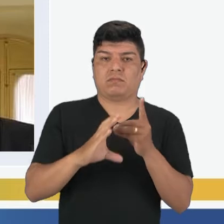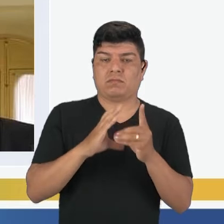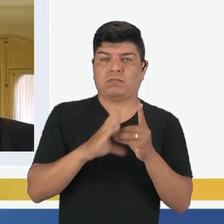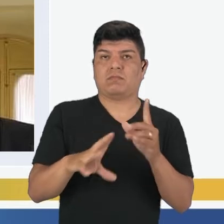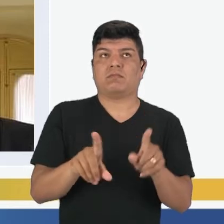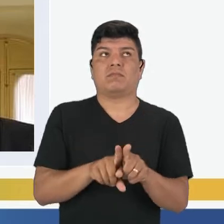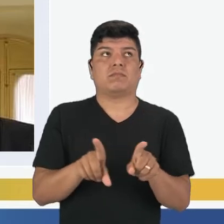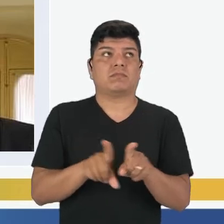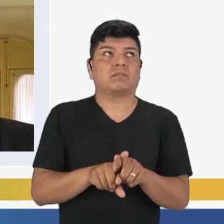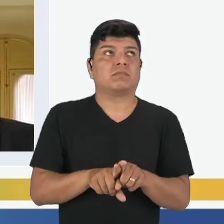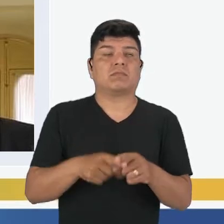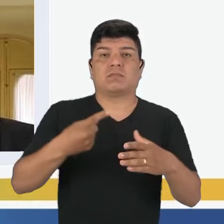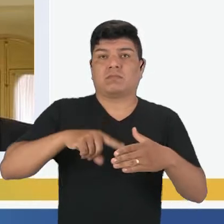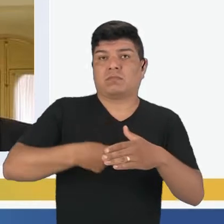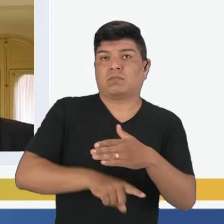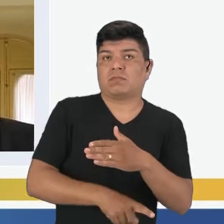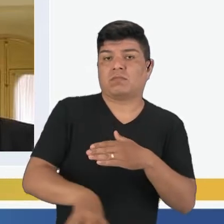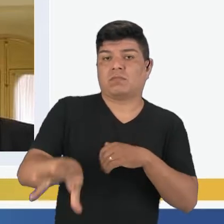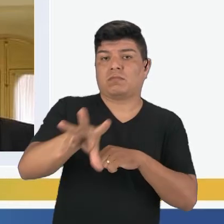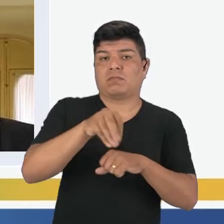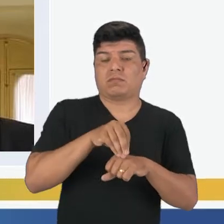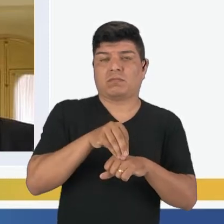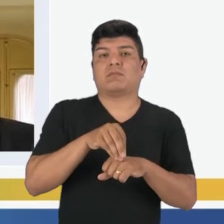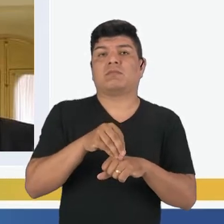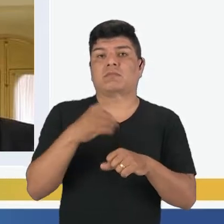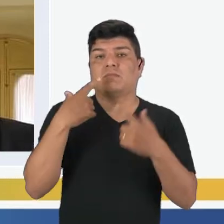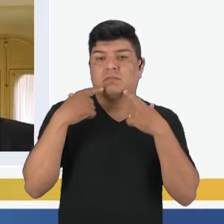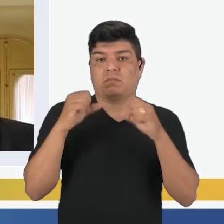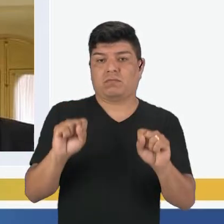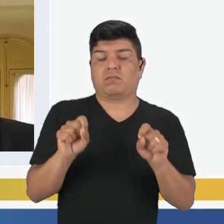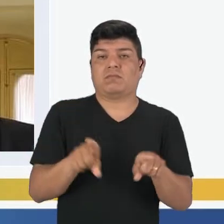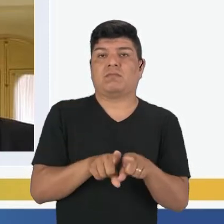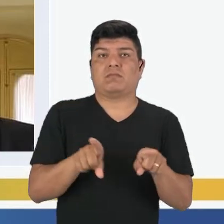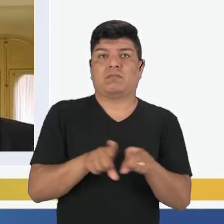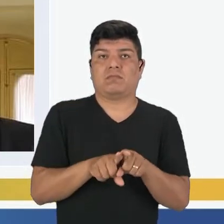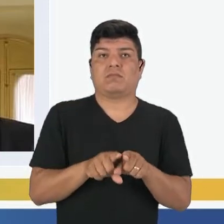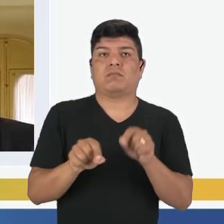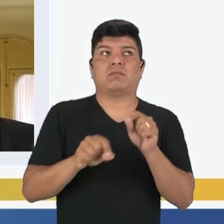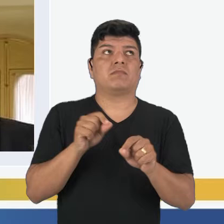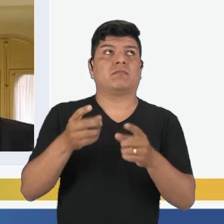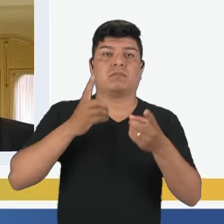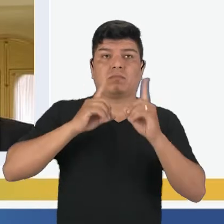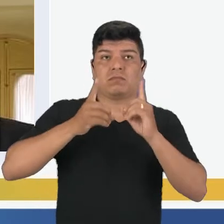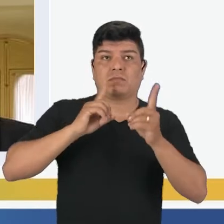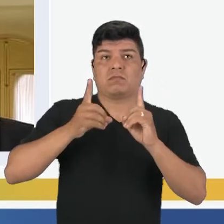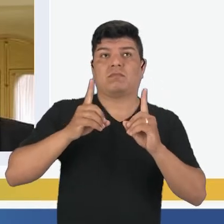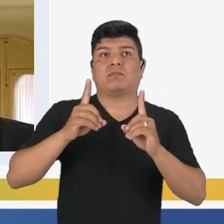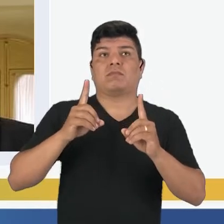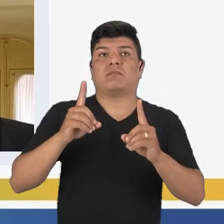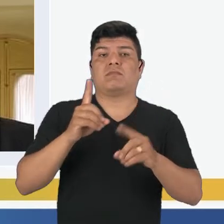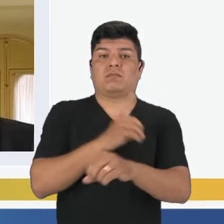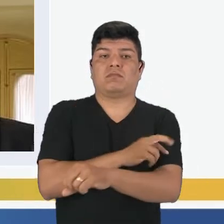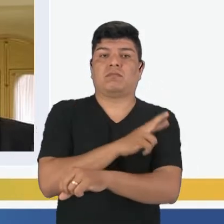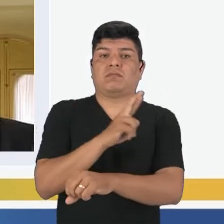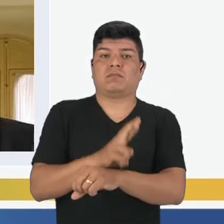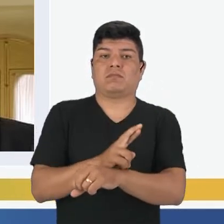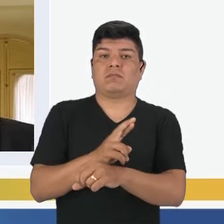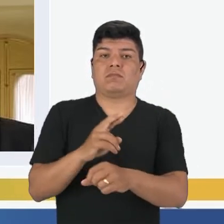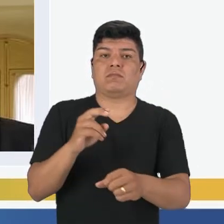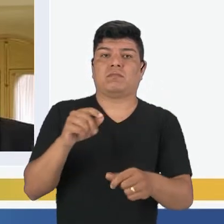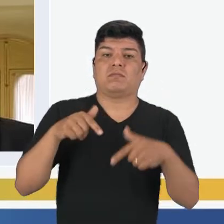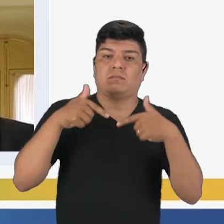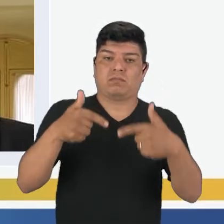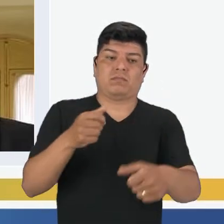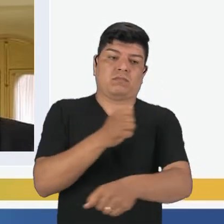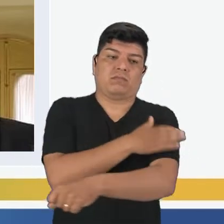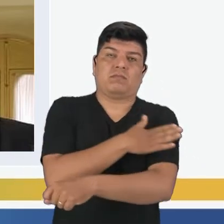ritos. Então ele é profundo conhecedor dessa língua e é um líder do diálogo interreligioso na luta contra o preconceito. Eu